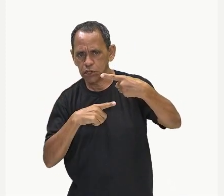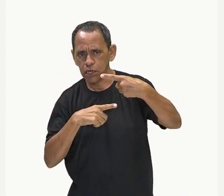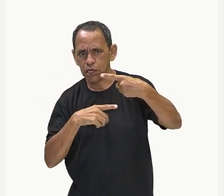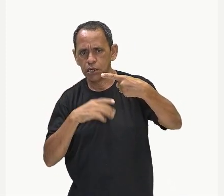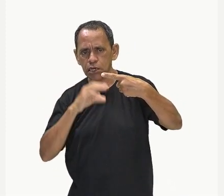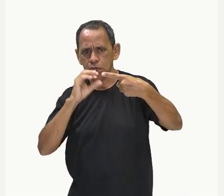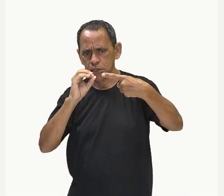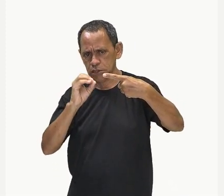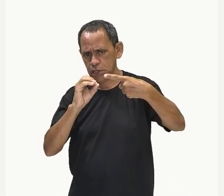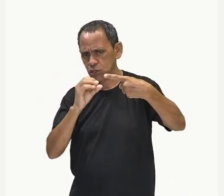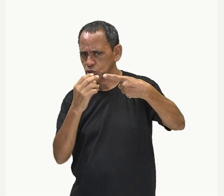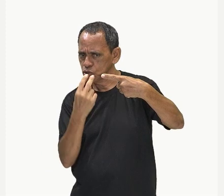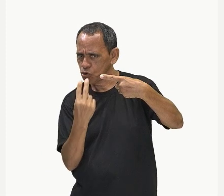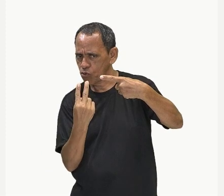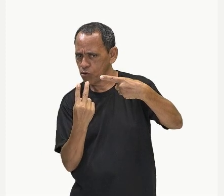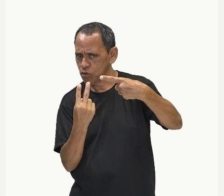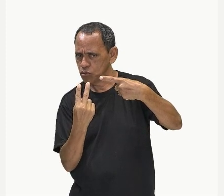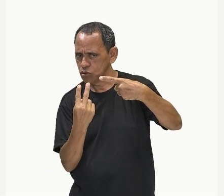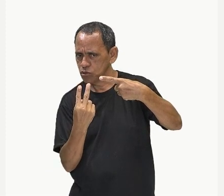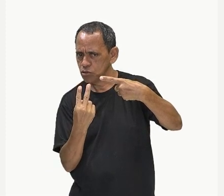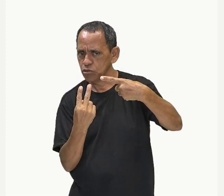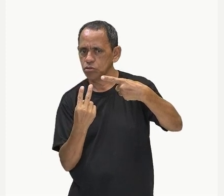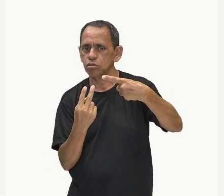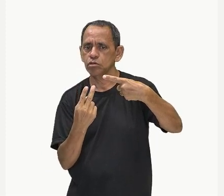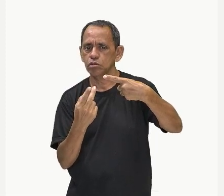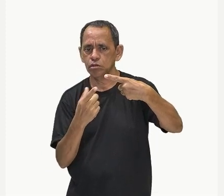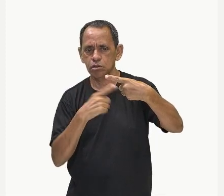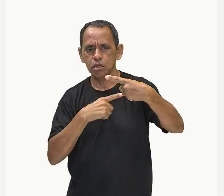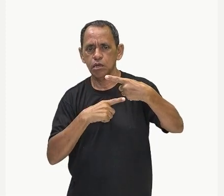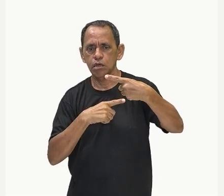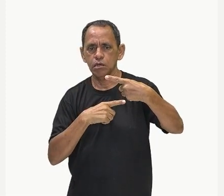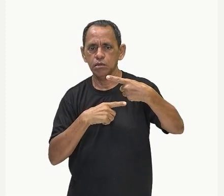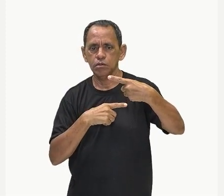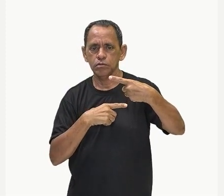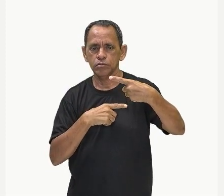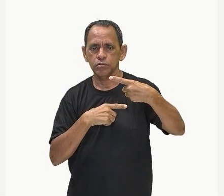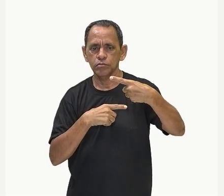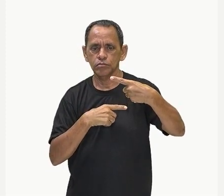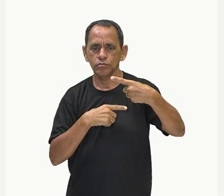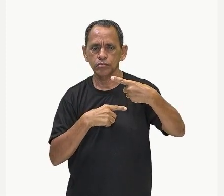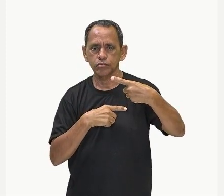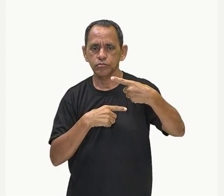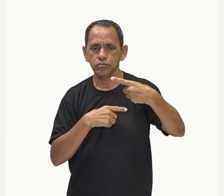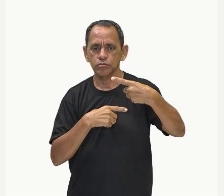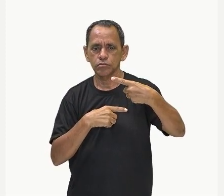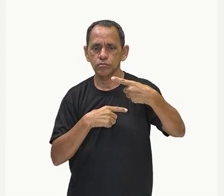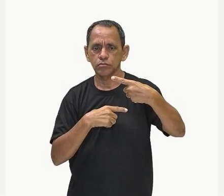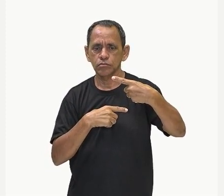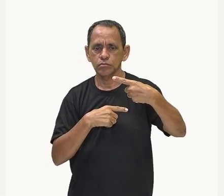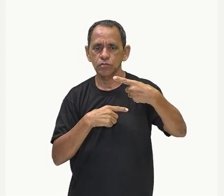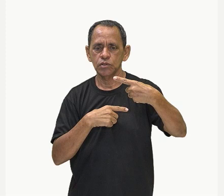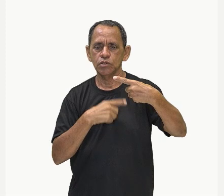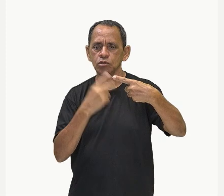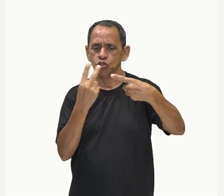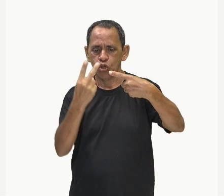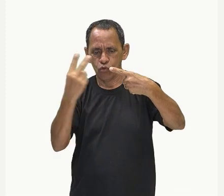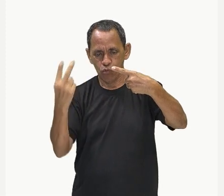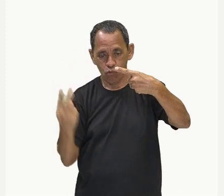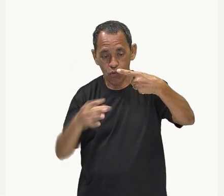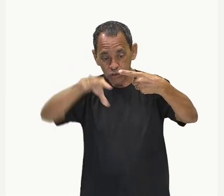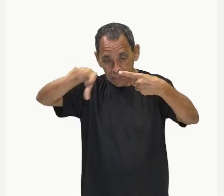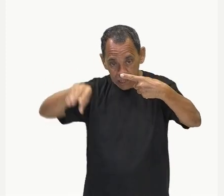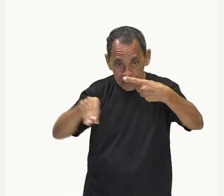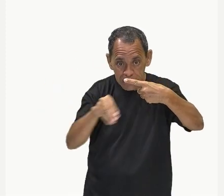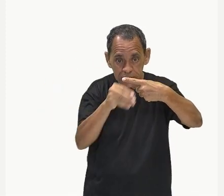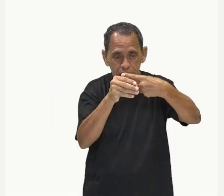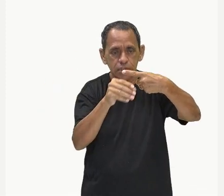aí eu confiro o número de casas, certo? Depois da vírgula. Aqui eu tenho 2 números, o 4 e